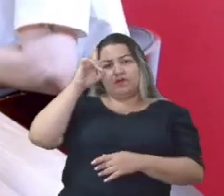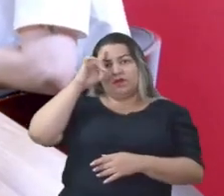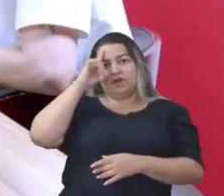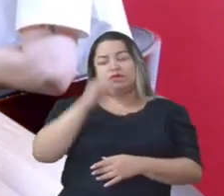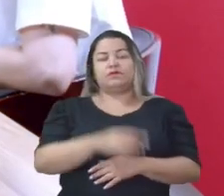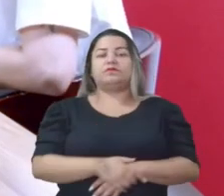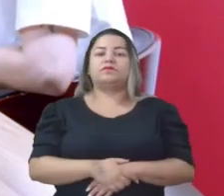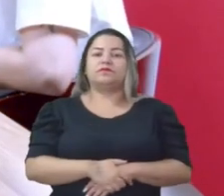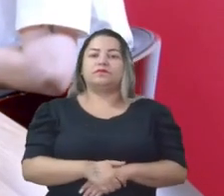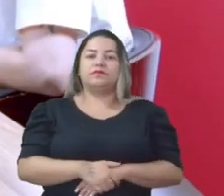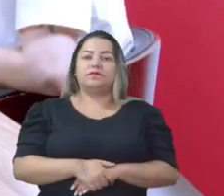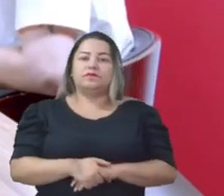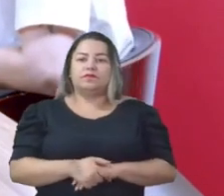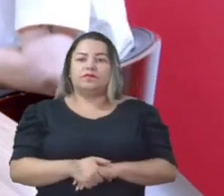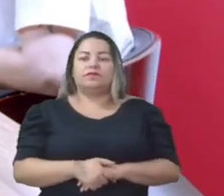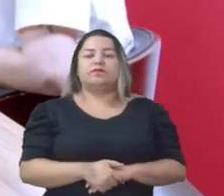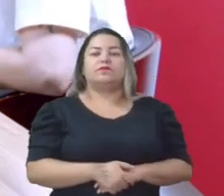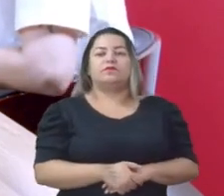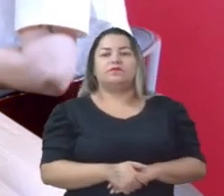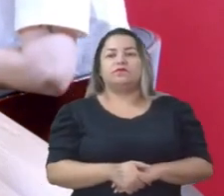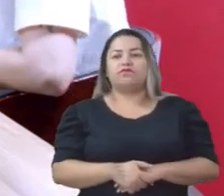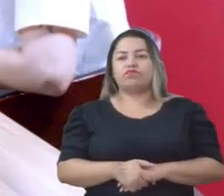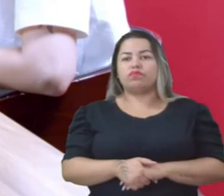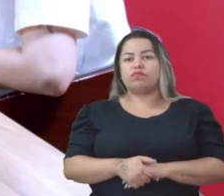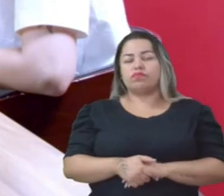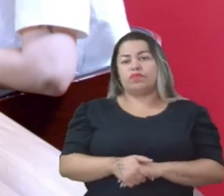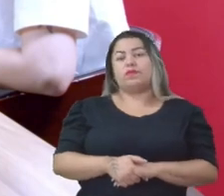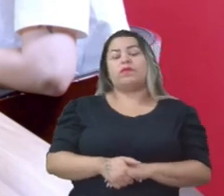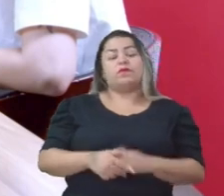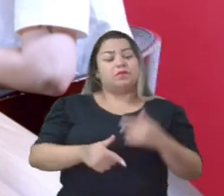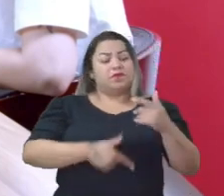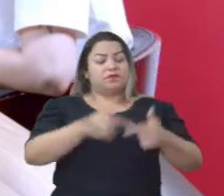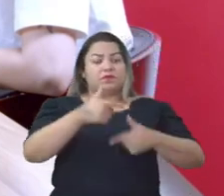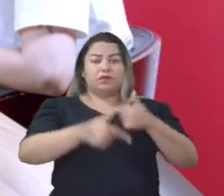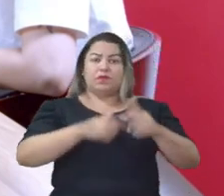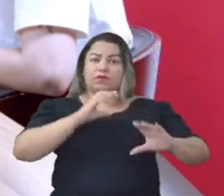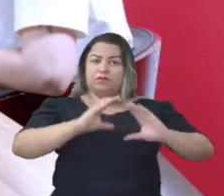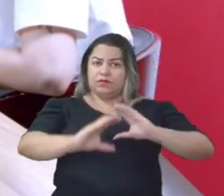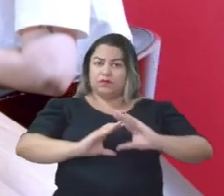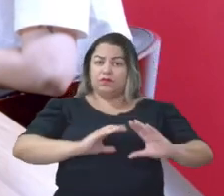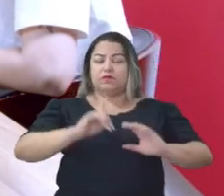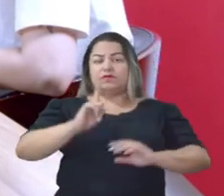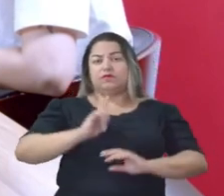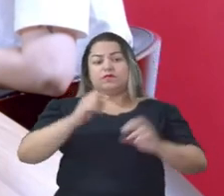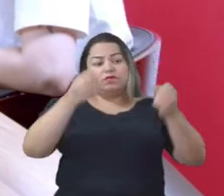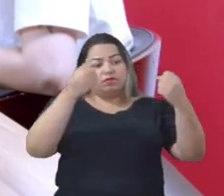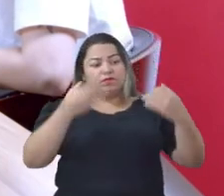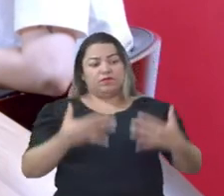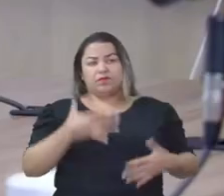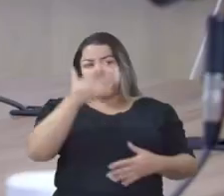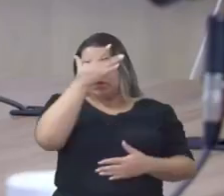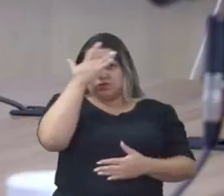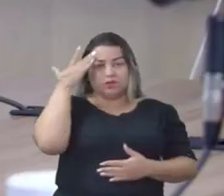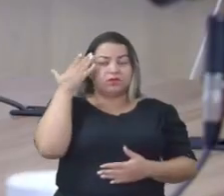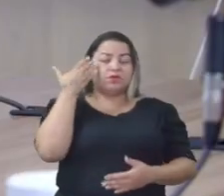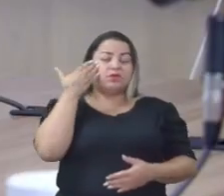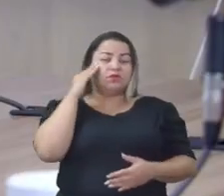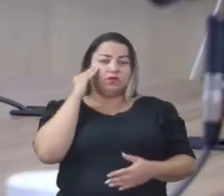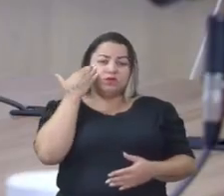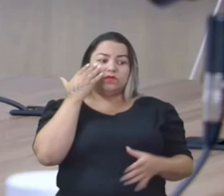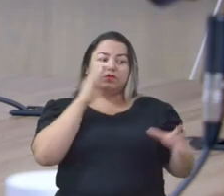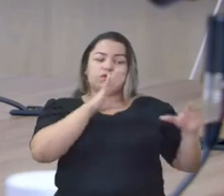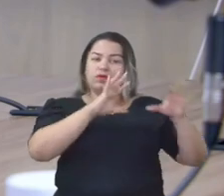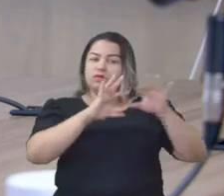mesmo assim, como eu trabalho com comunicação e eu tento explicar para as pessoas, eu também entendo muito do contexto